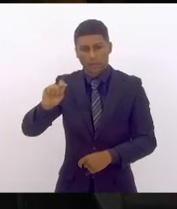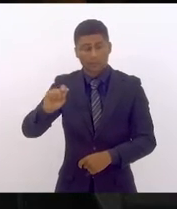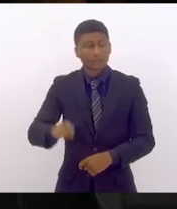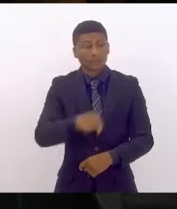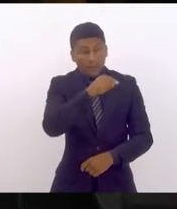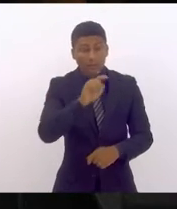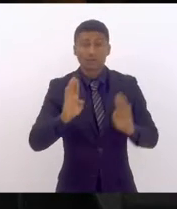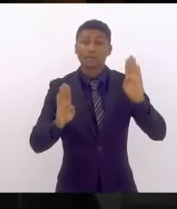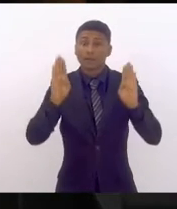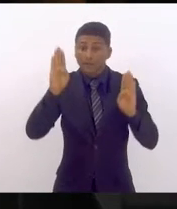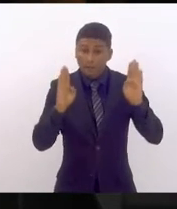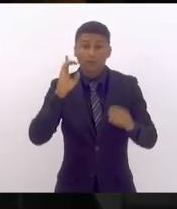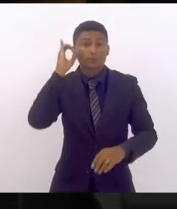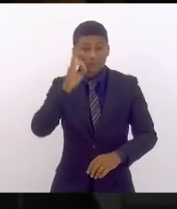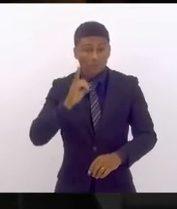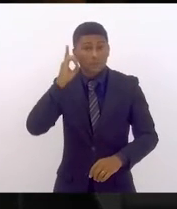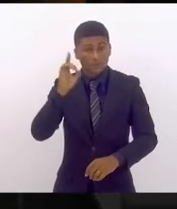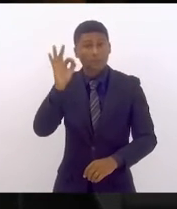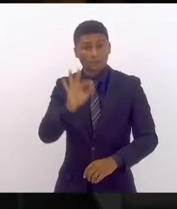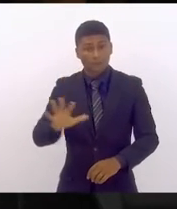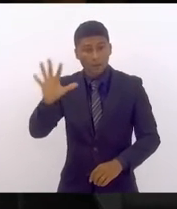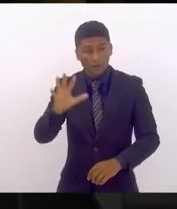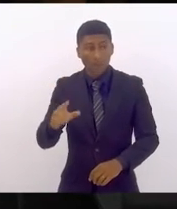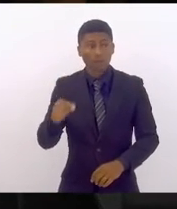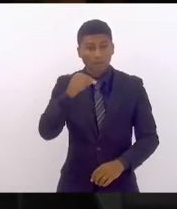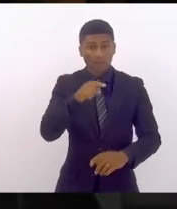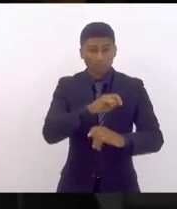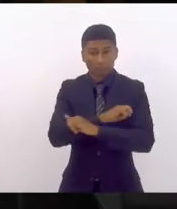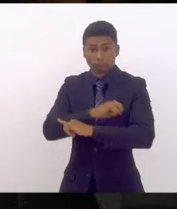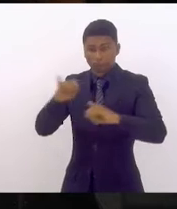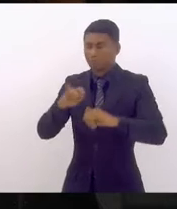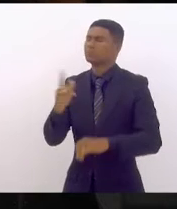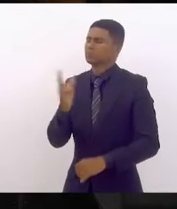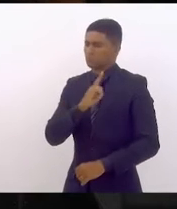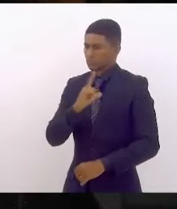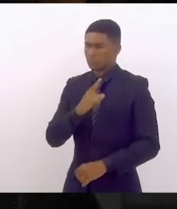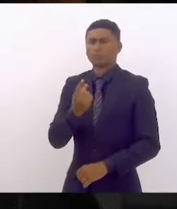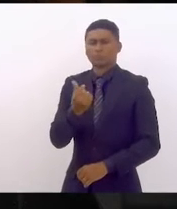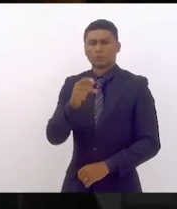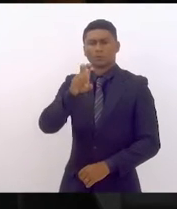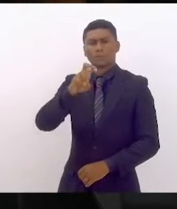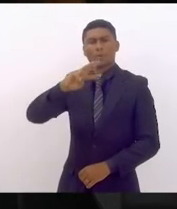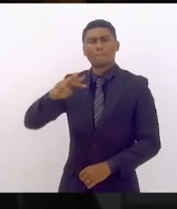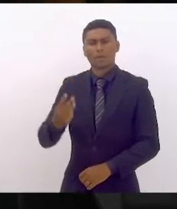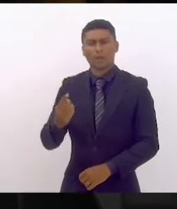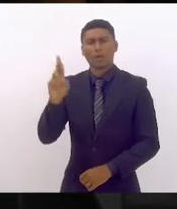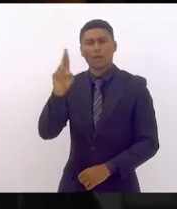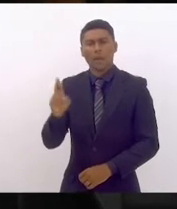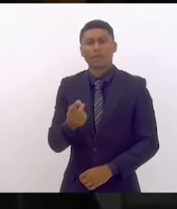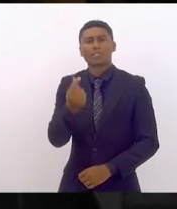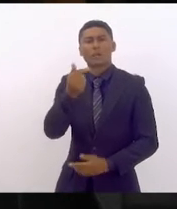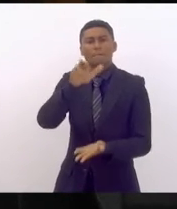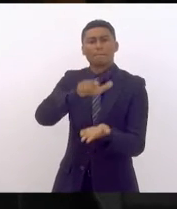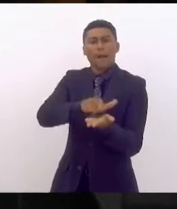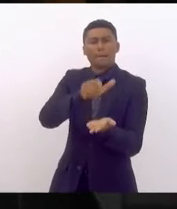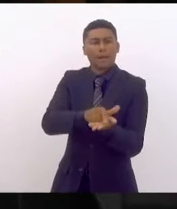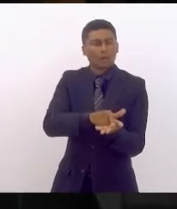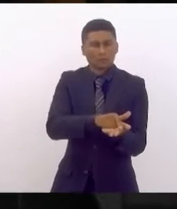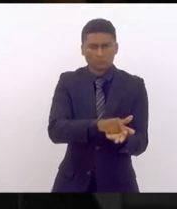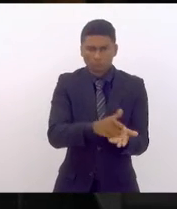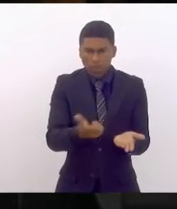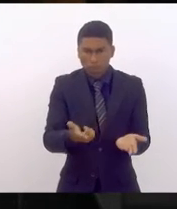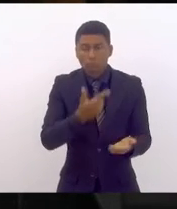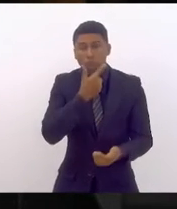declarou ao TSE ter 5,1 milhões em espécie Clébio Lopes Pereira o